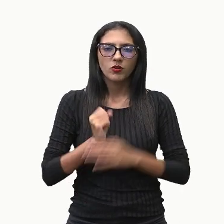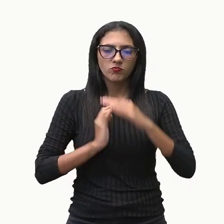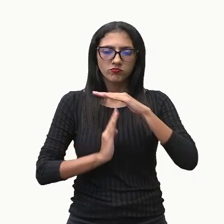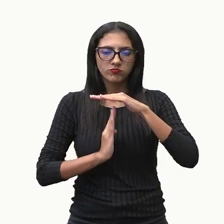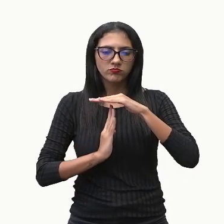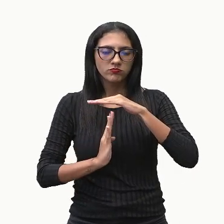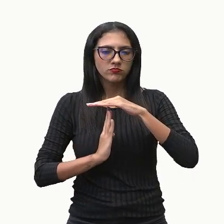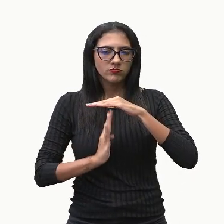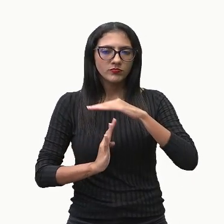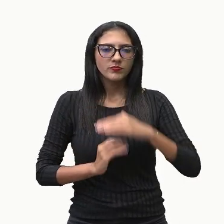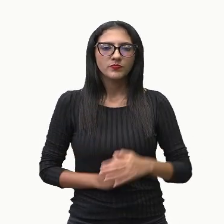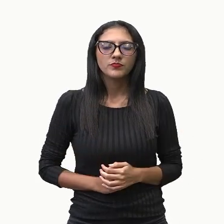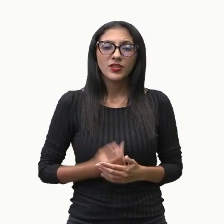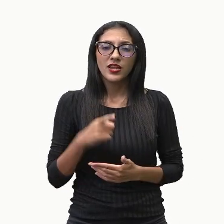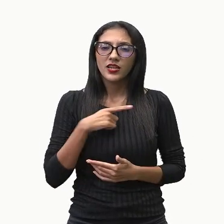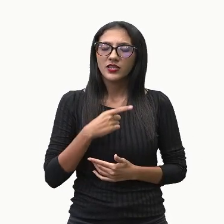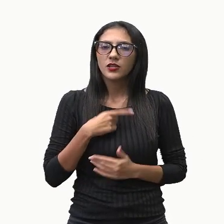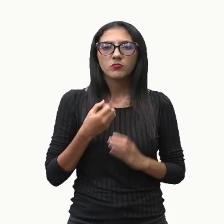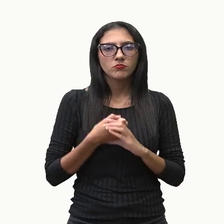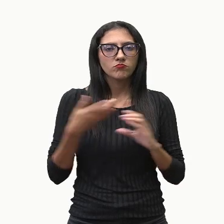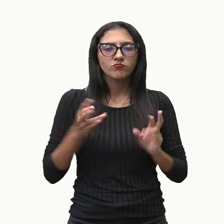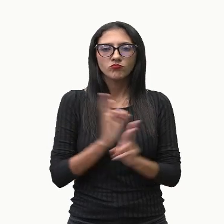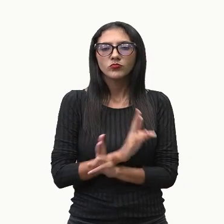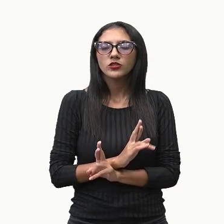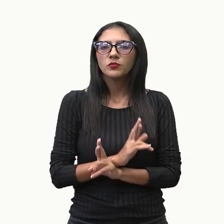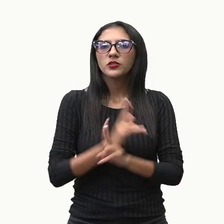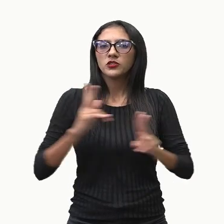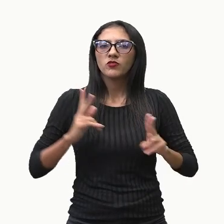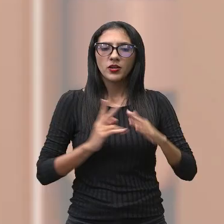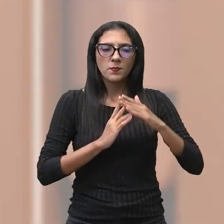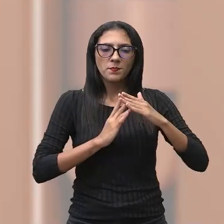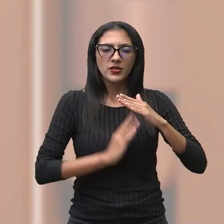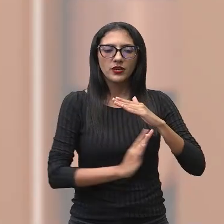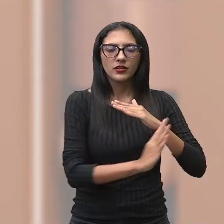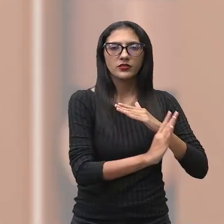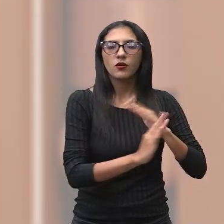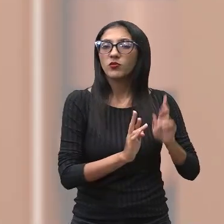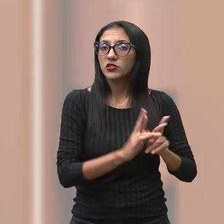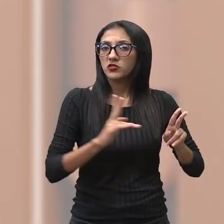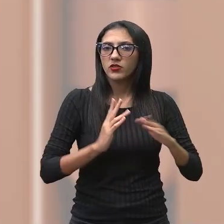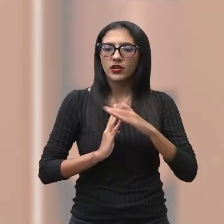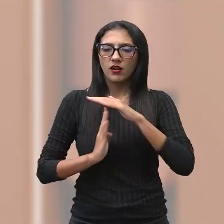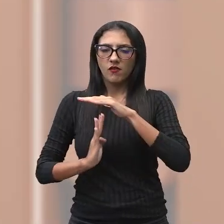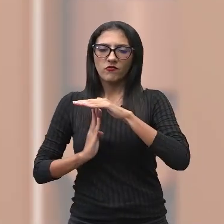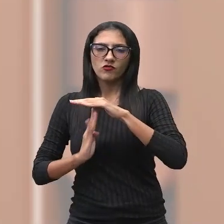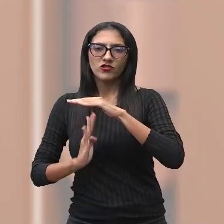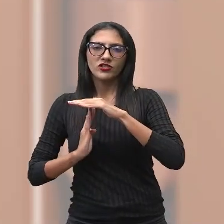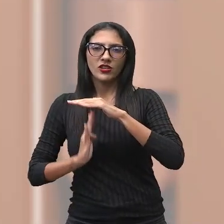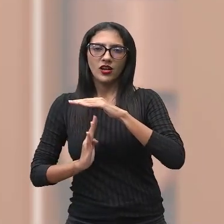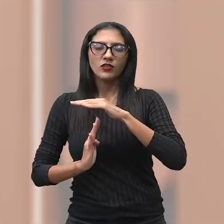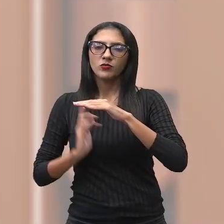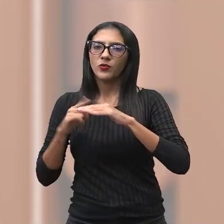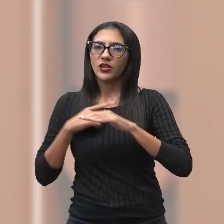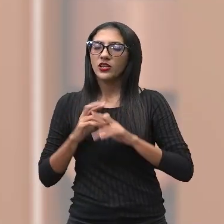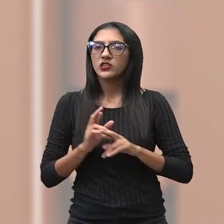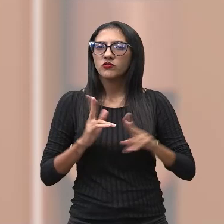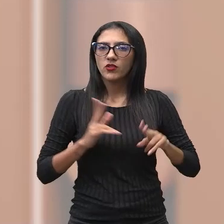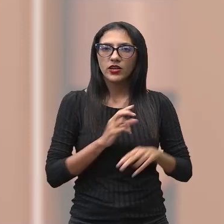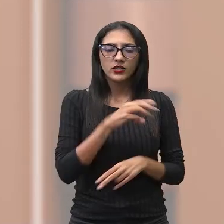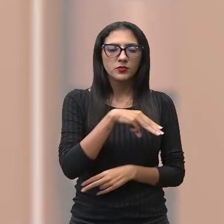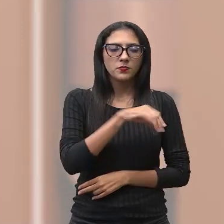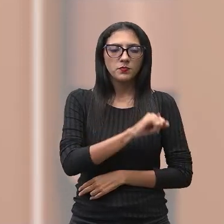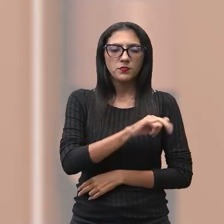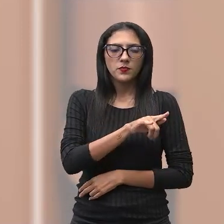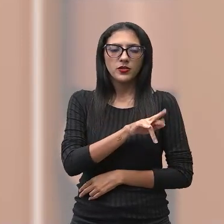uma questão bem diferente de migração simplesmente. Refugiado é diferente de migrante,